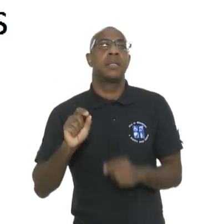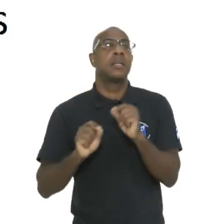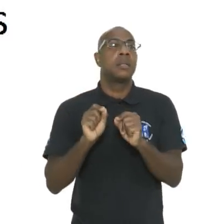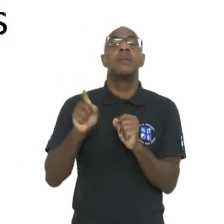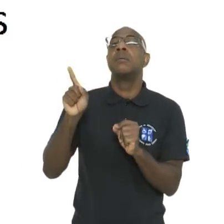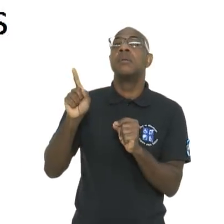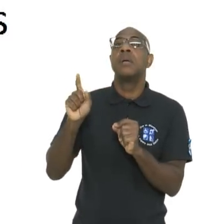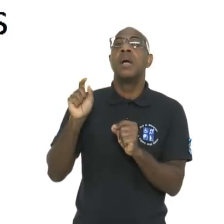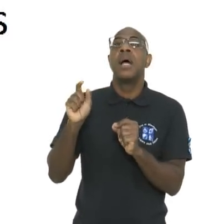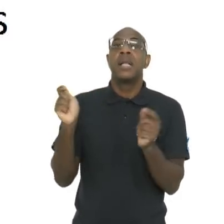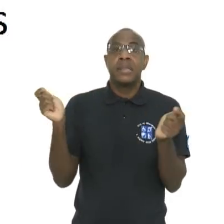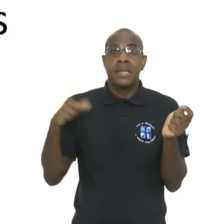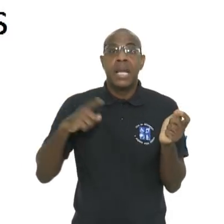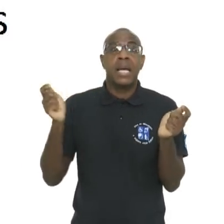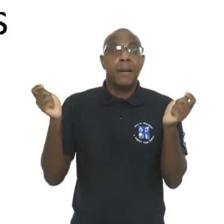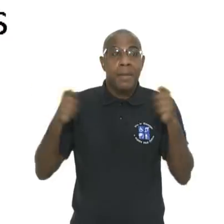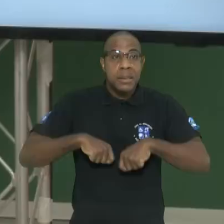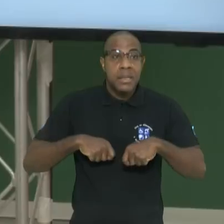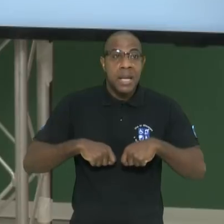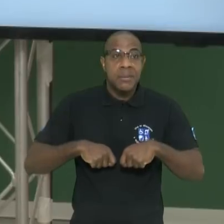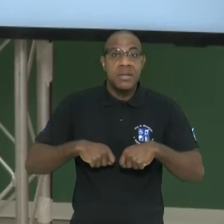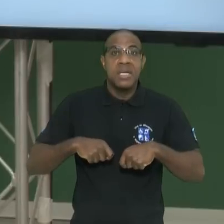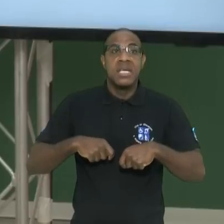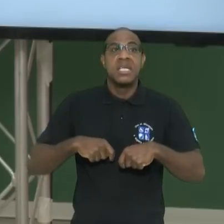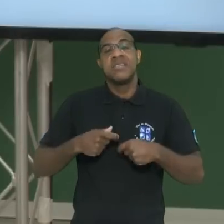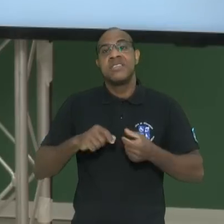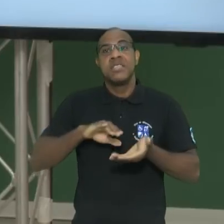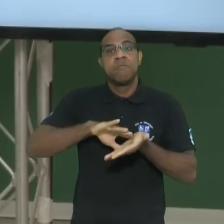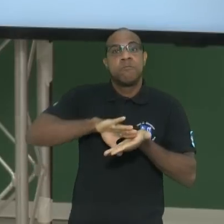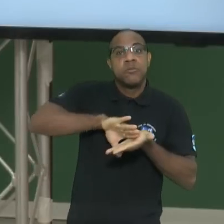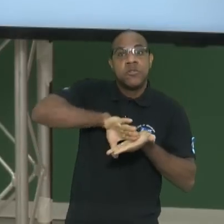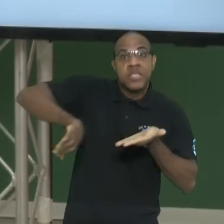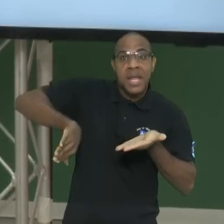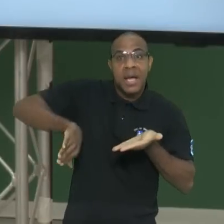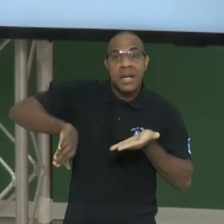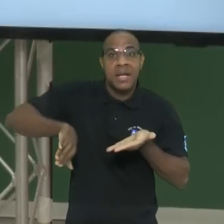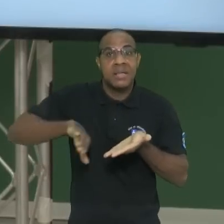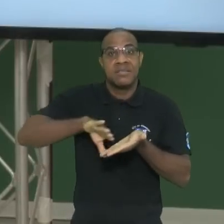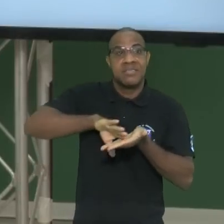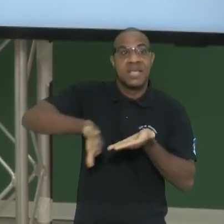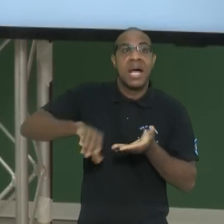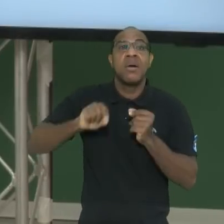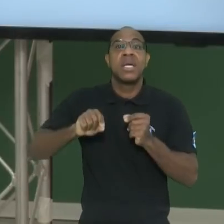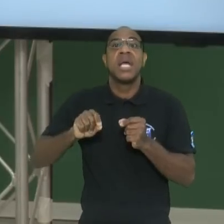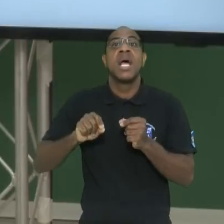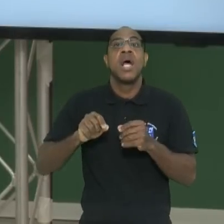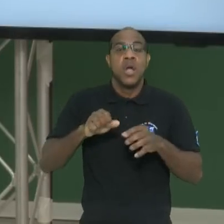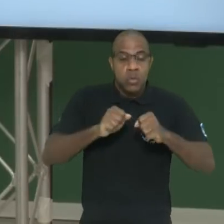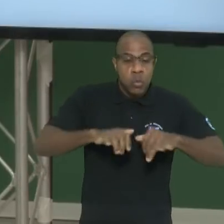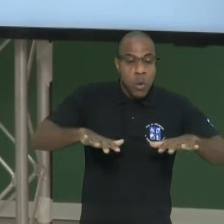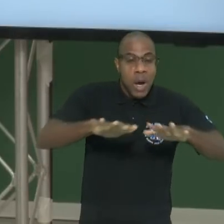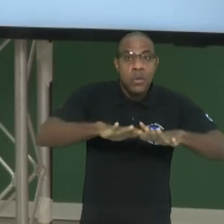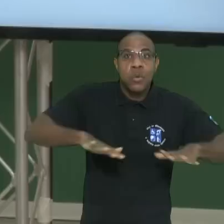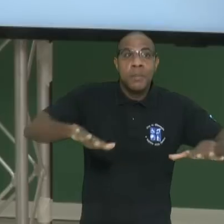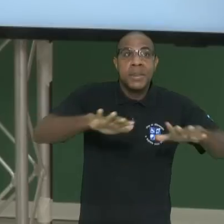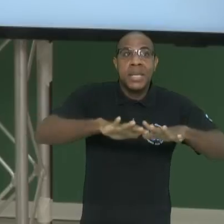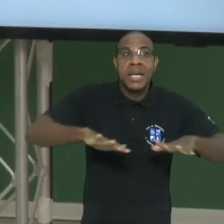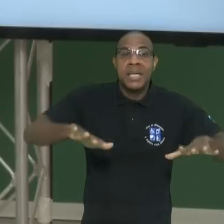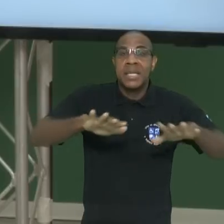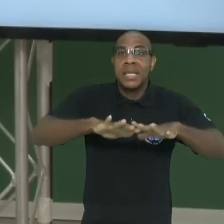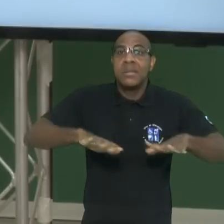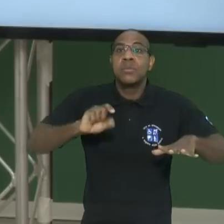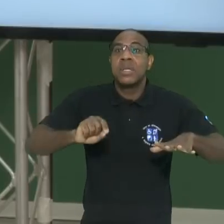de remover ou reduzir do ambiente substâncias que sejam